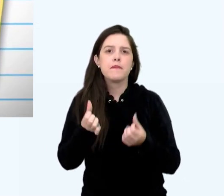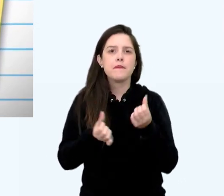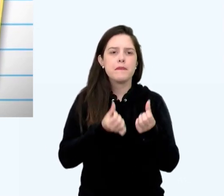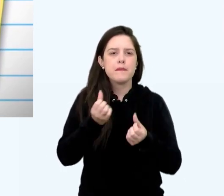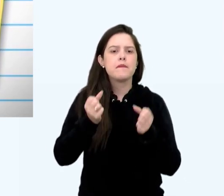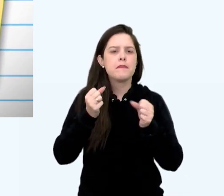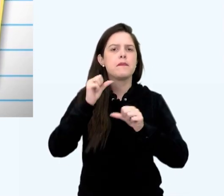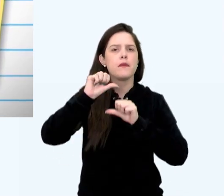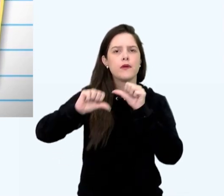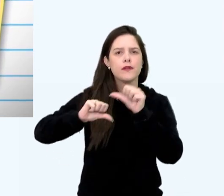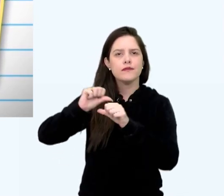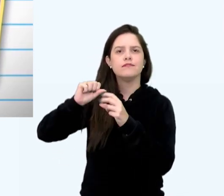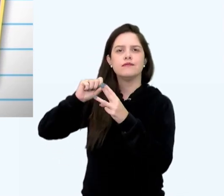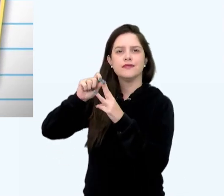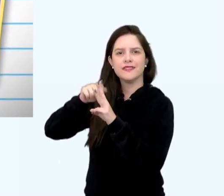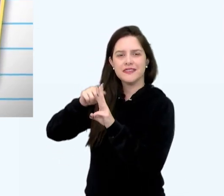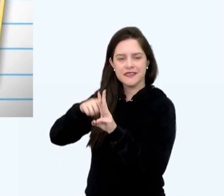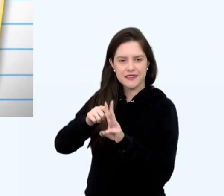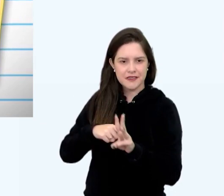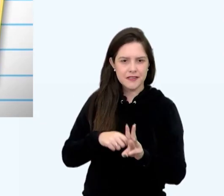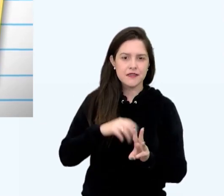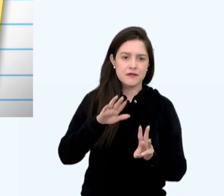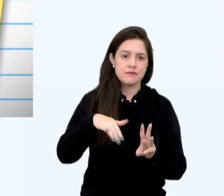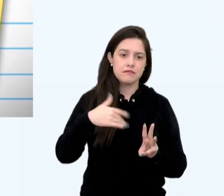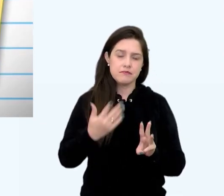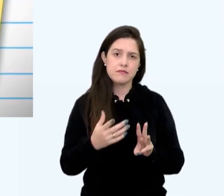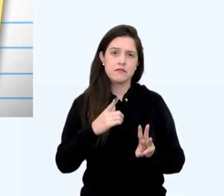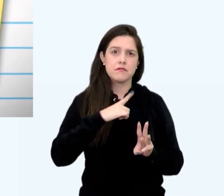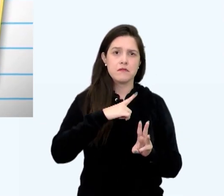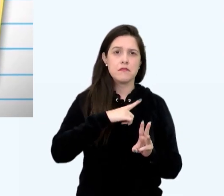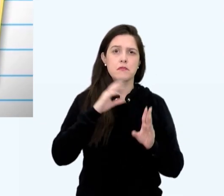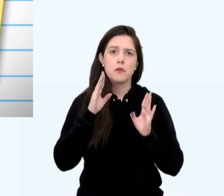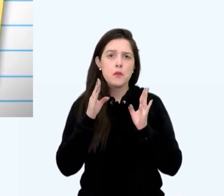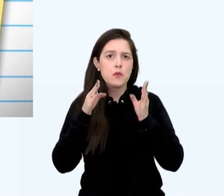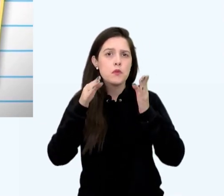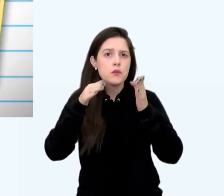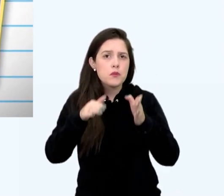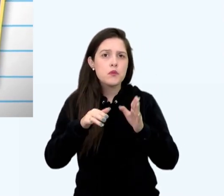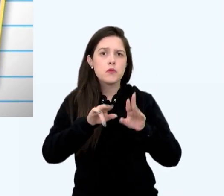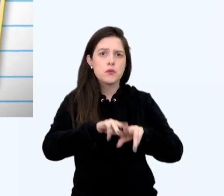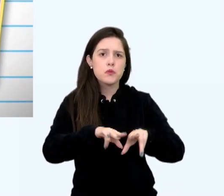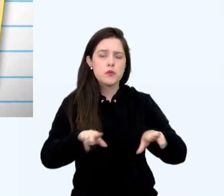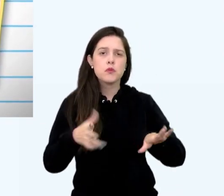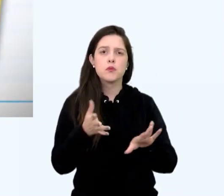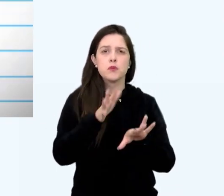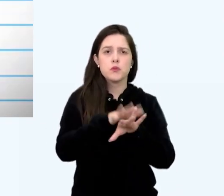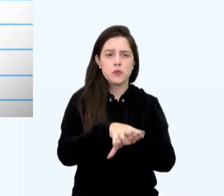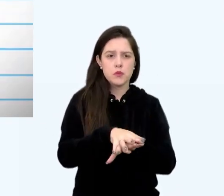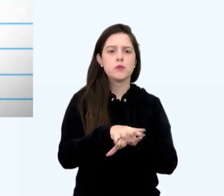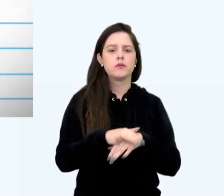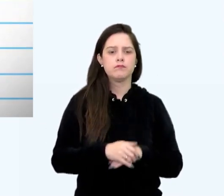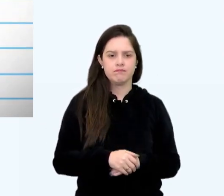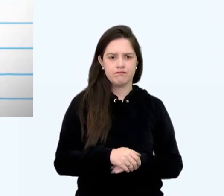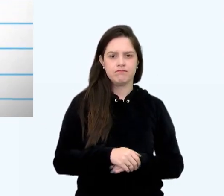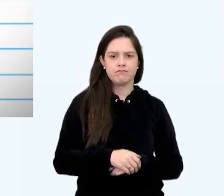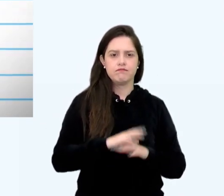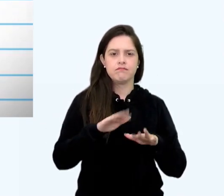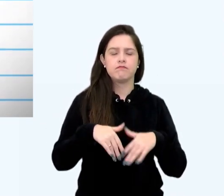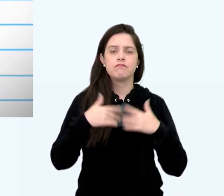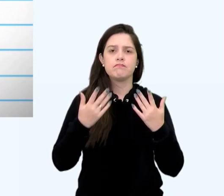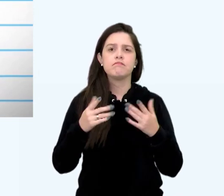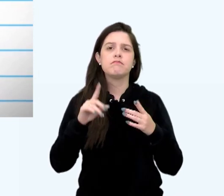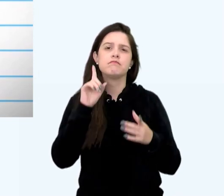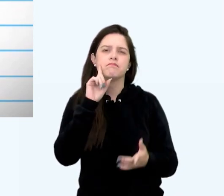mudar em 3 meses, não é mesmo? Esse acompanhamento é fundamental para mostrar as mudanças ao longo do tempo. Então quer dizer